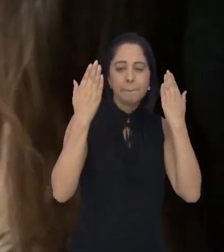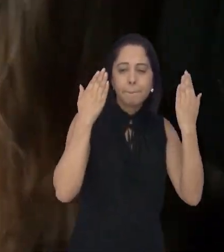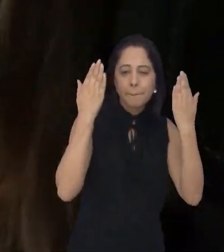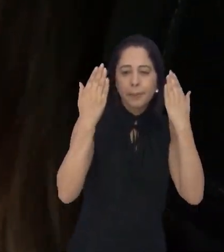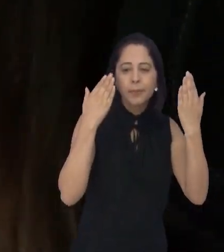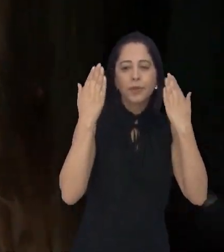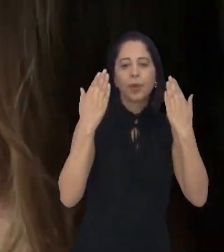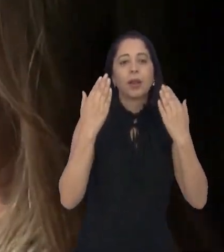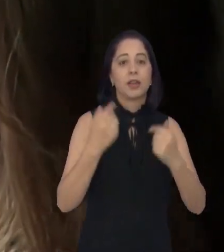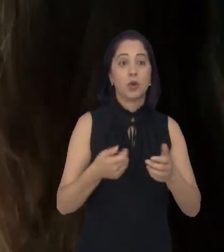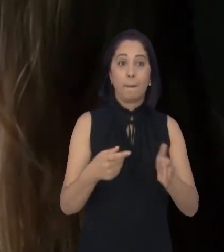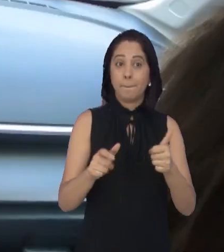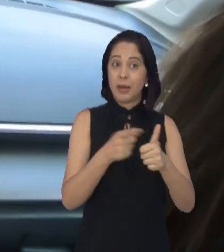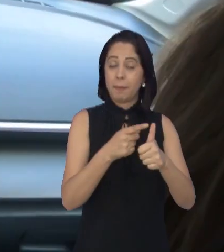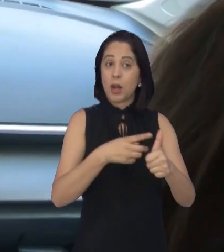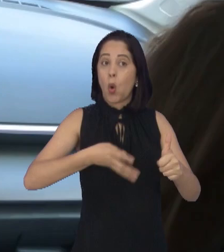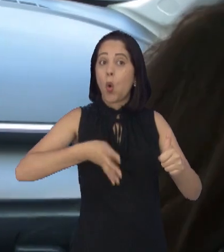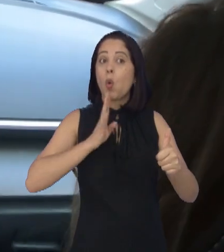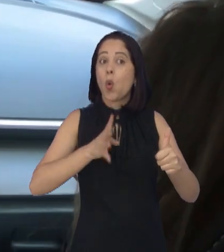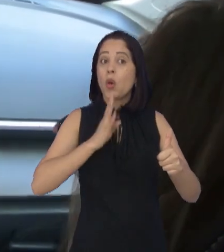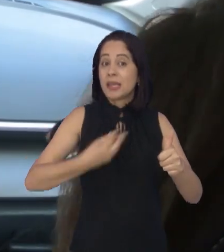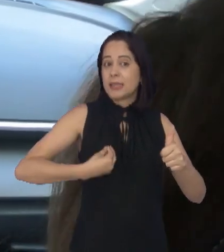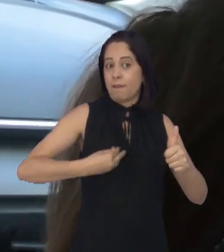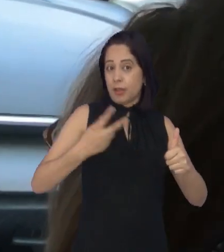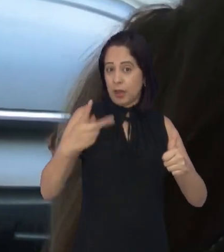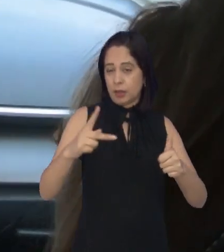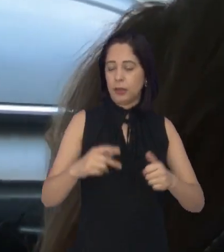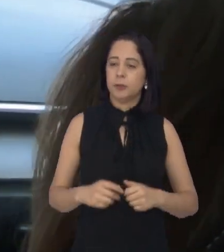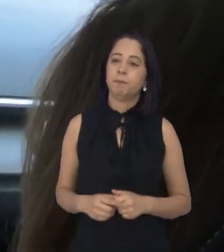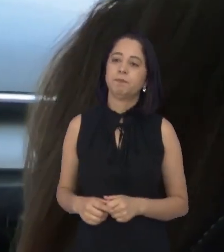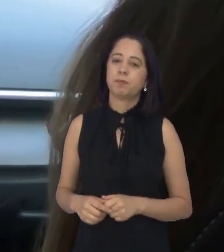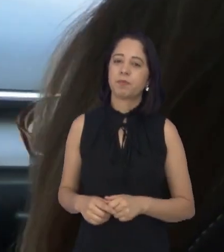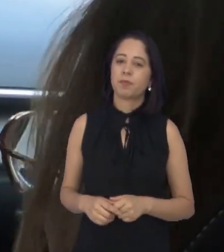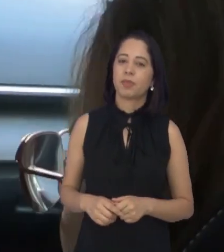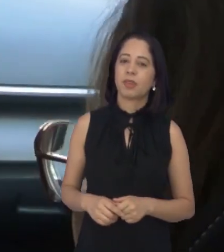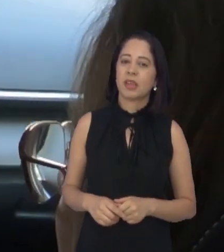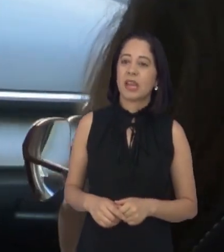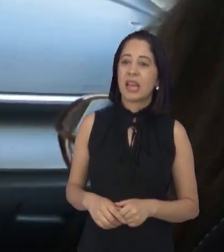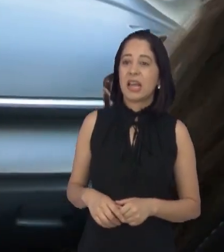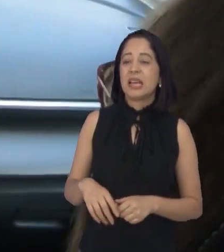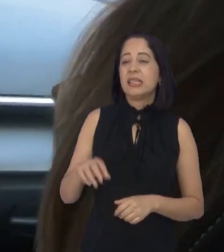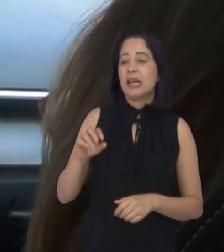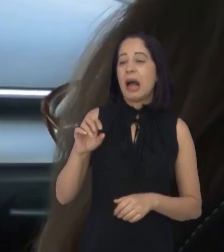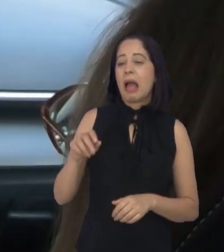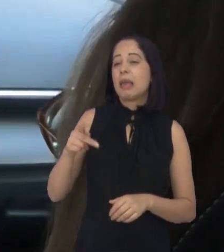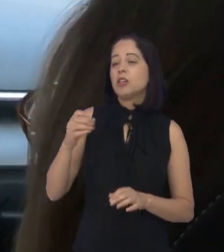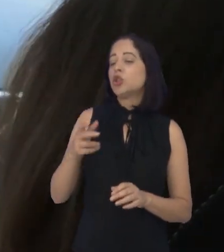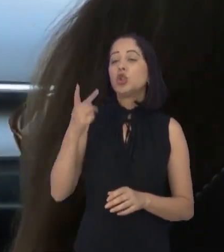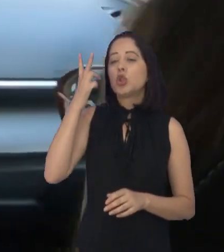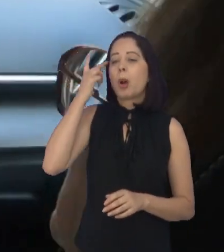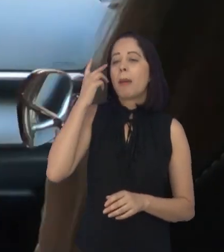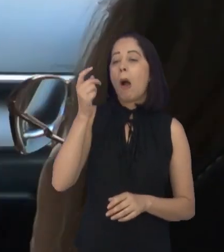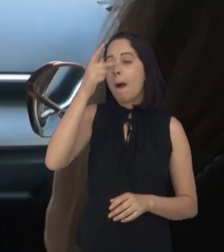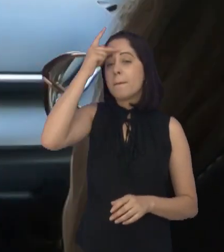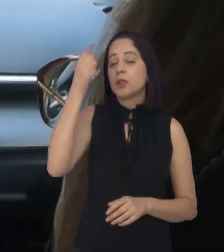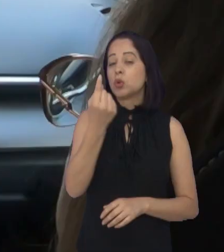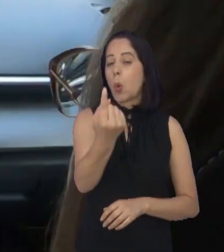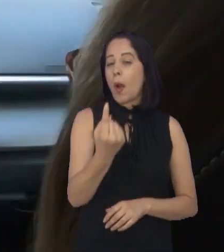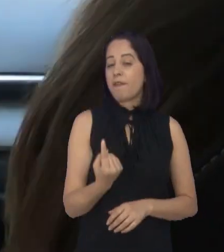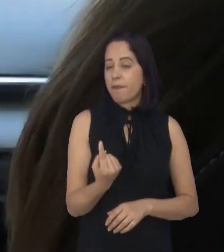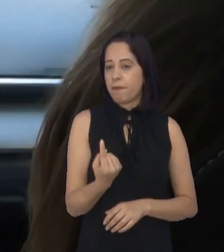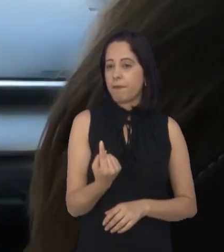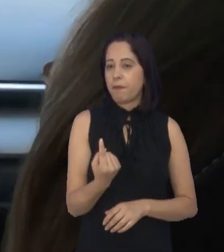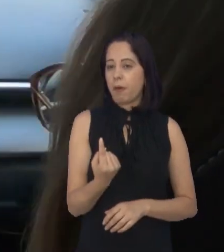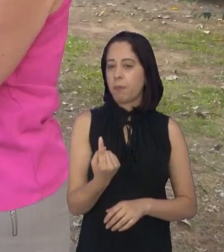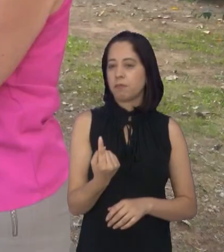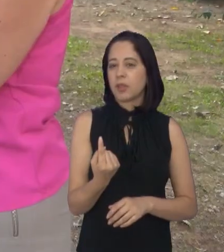gente conhece a história dele. Normalmente, quando uma pessoa vem atrás do seu trabalho, qual que é a queixa maior? É aquela